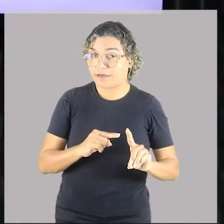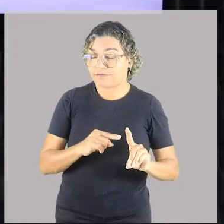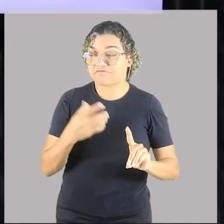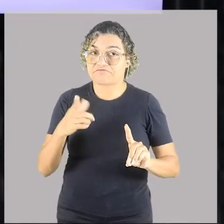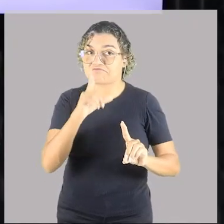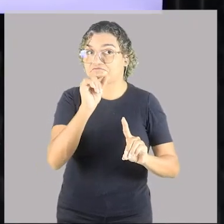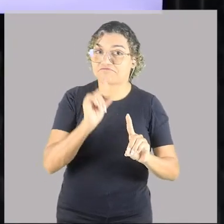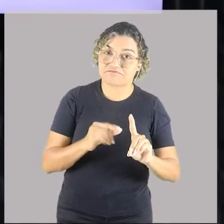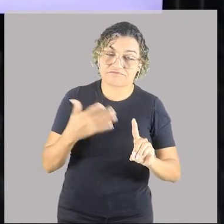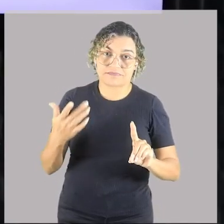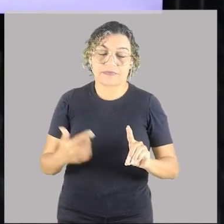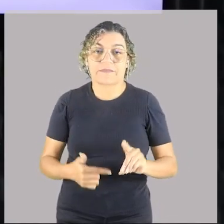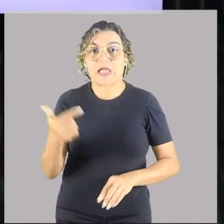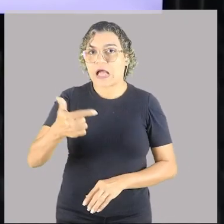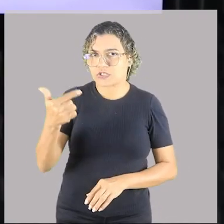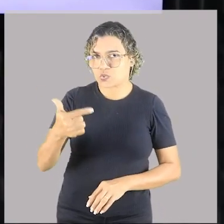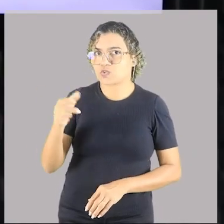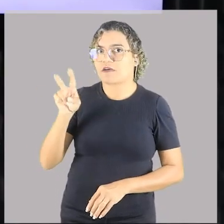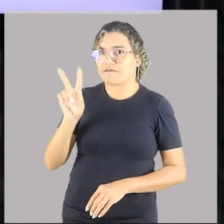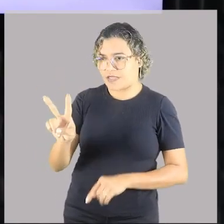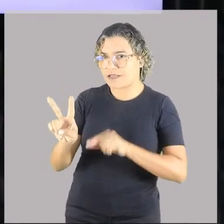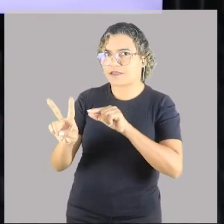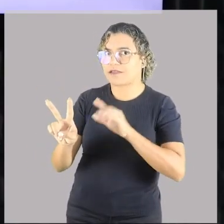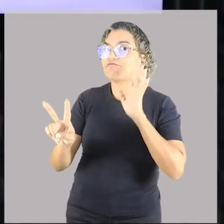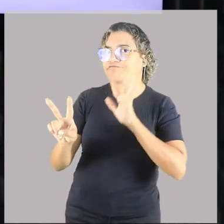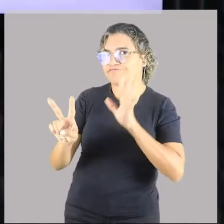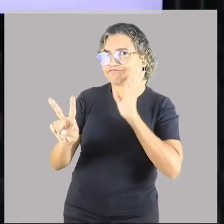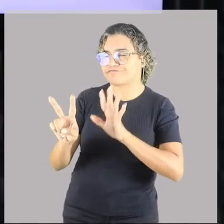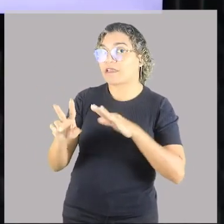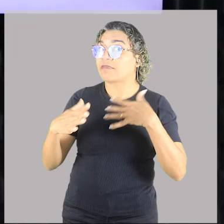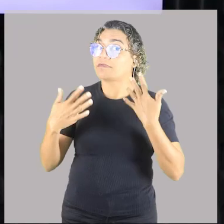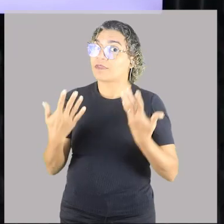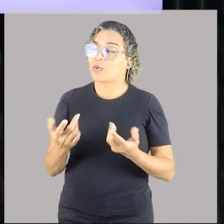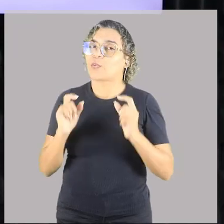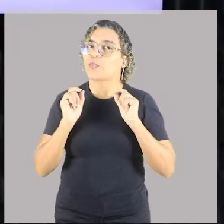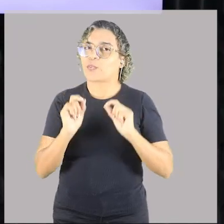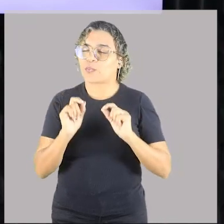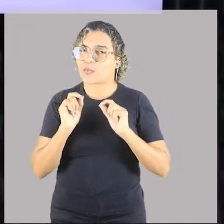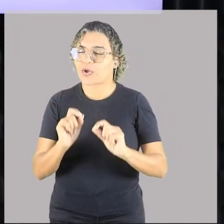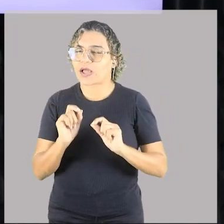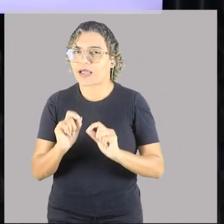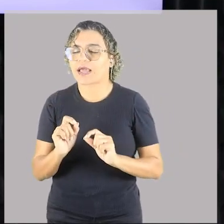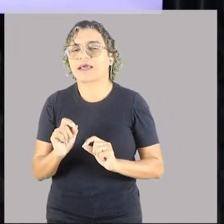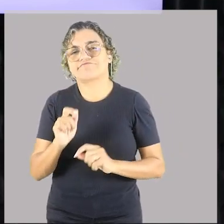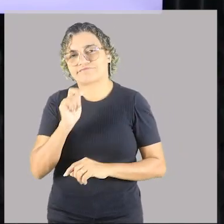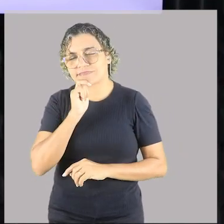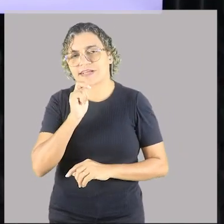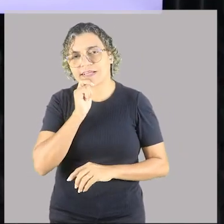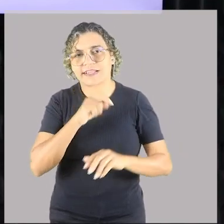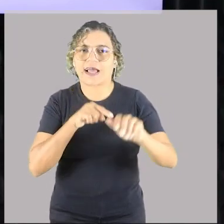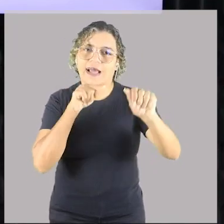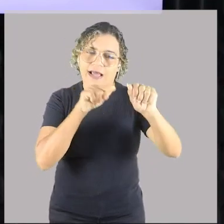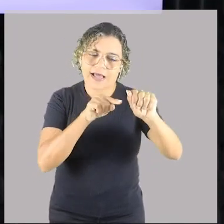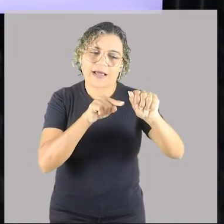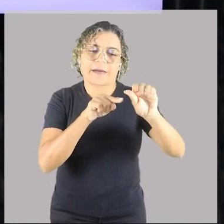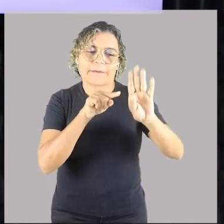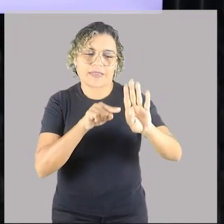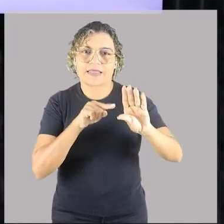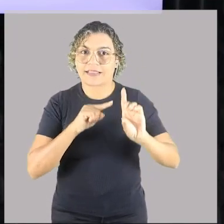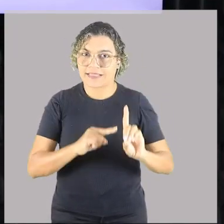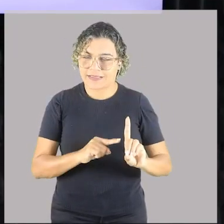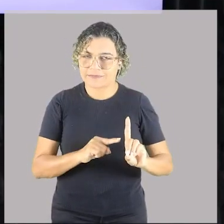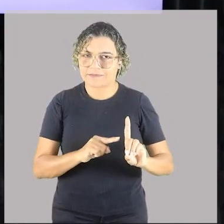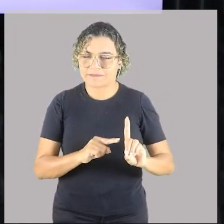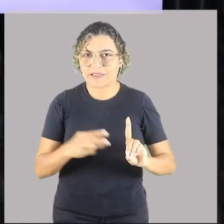D. A segunda é verdadeira. Beleza. Então, a gente ainda fica com a letra A, B e